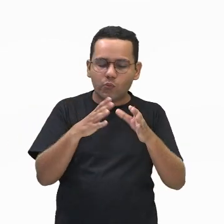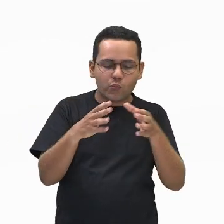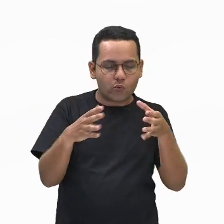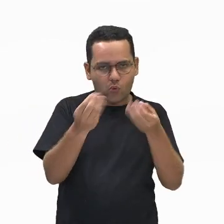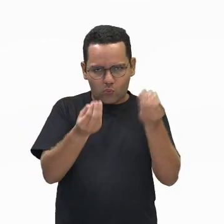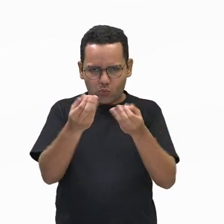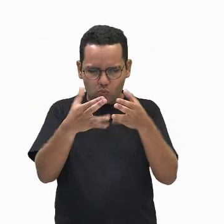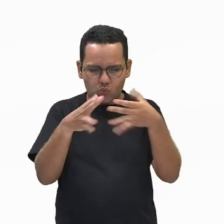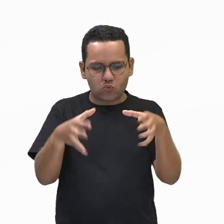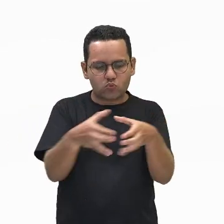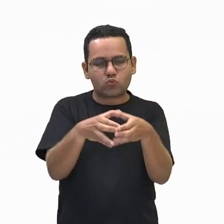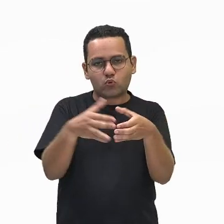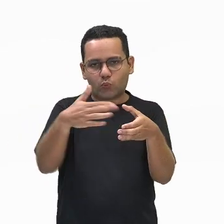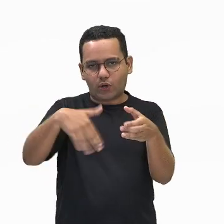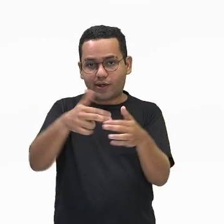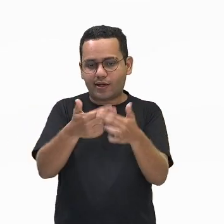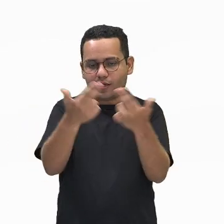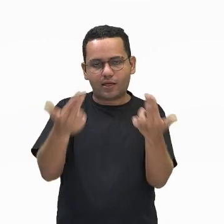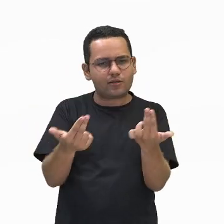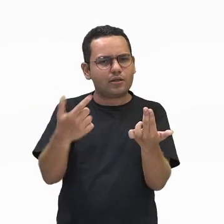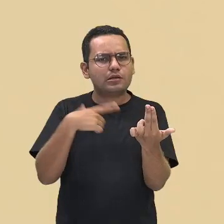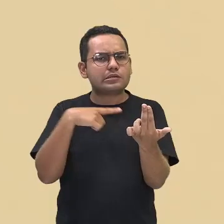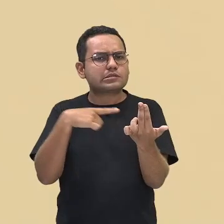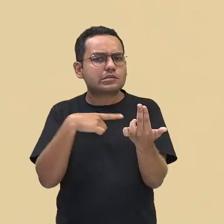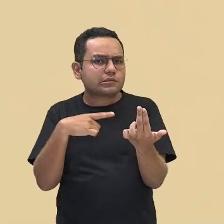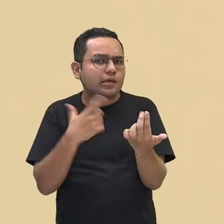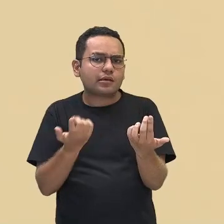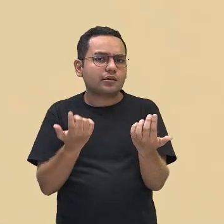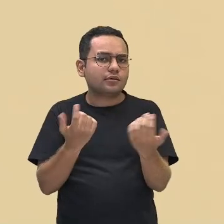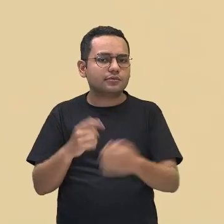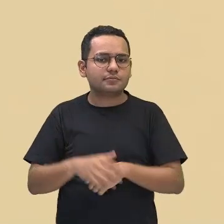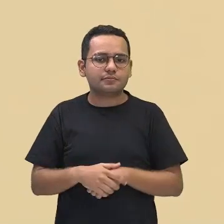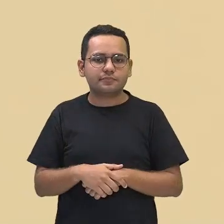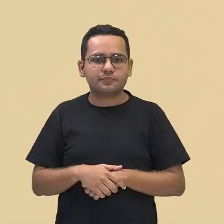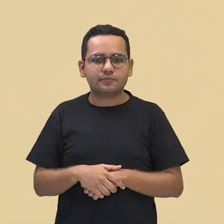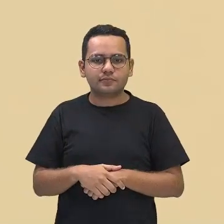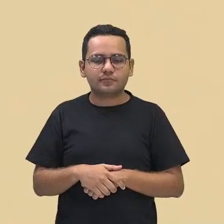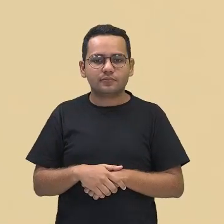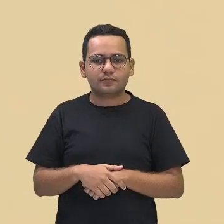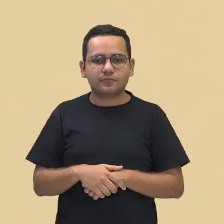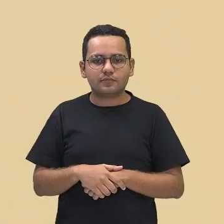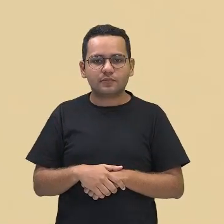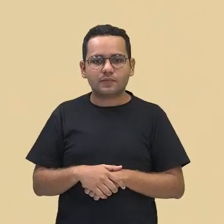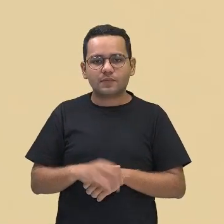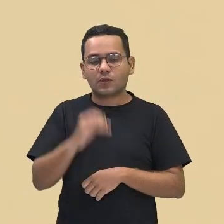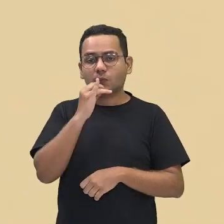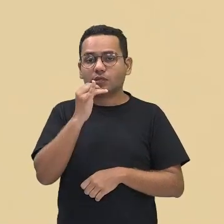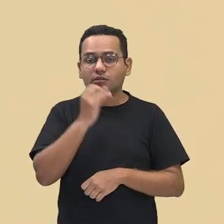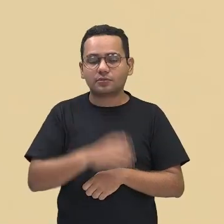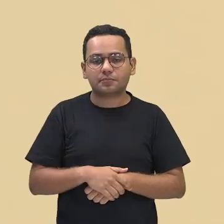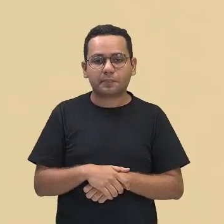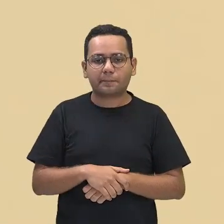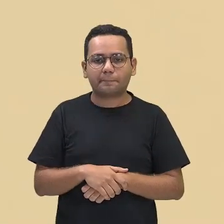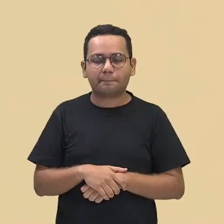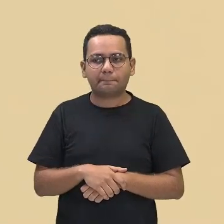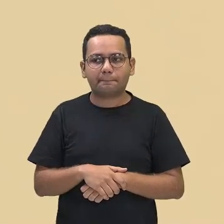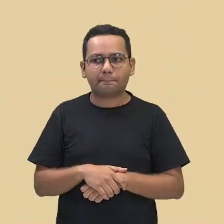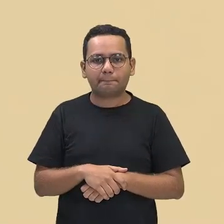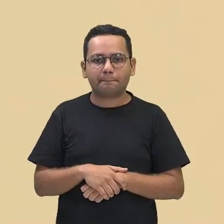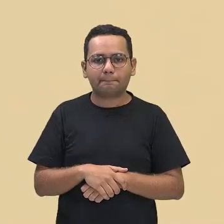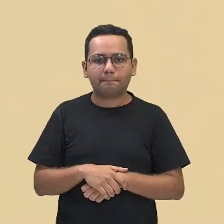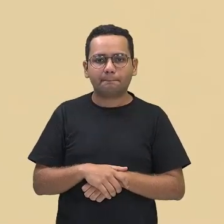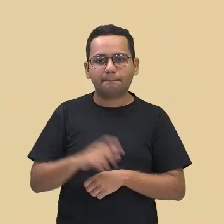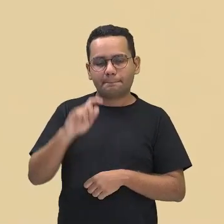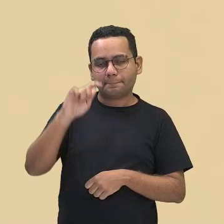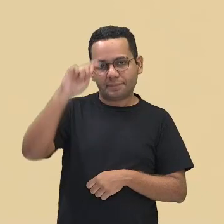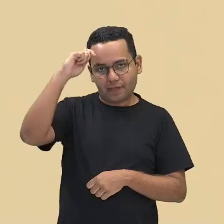estão configurados. Então, a gente percebe que nem só de negro, do indígena ou do europeu, do